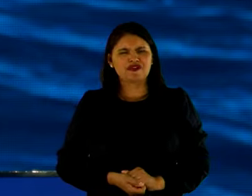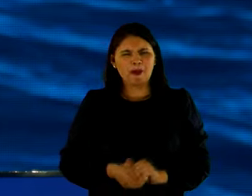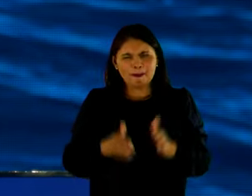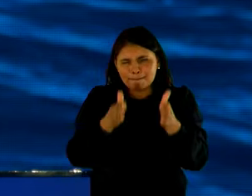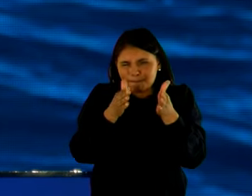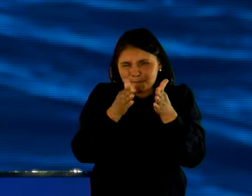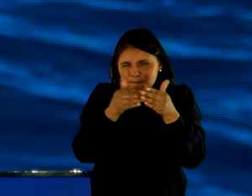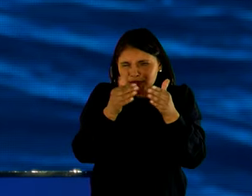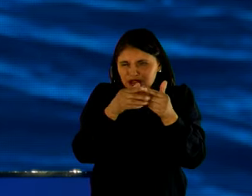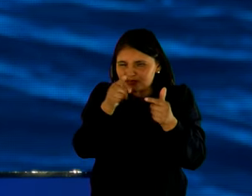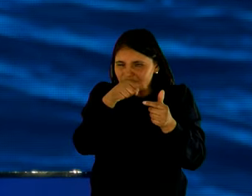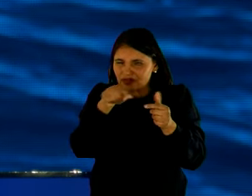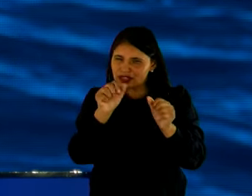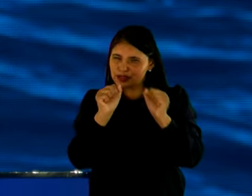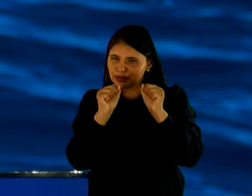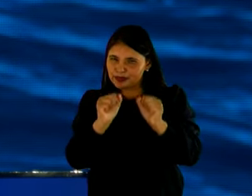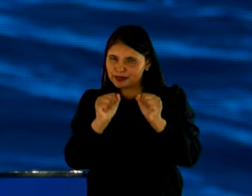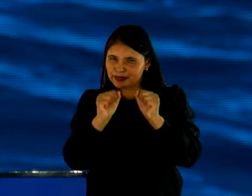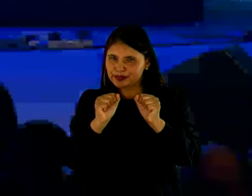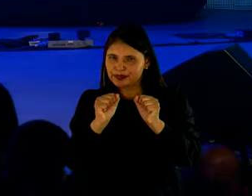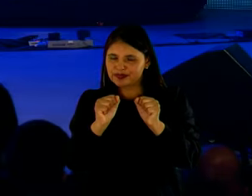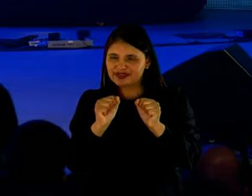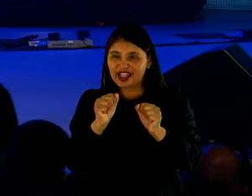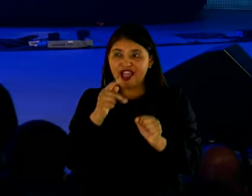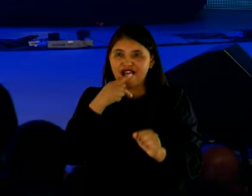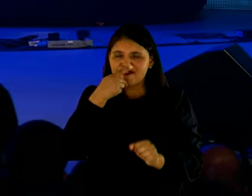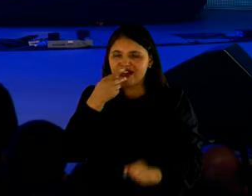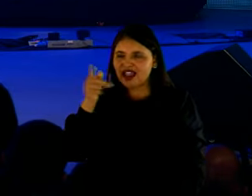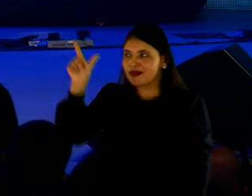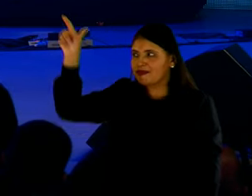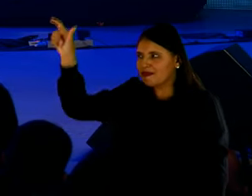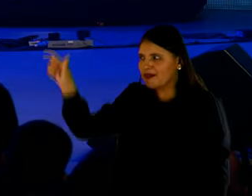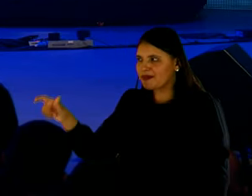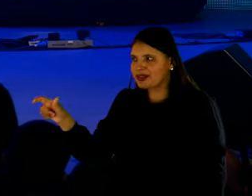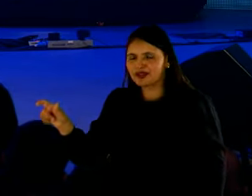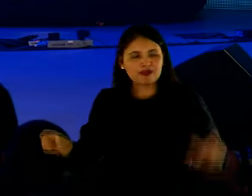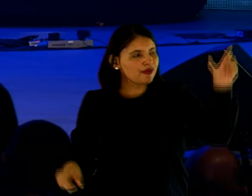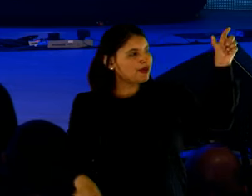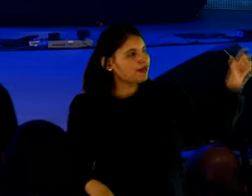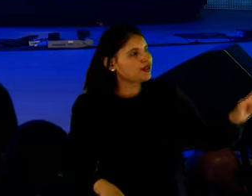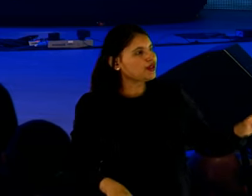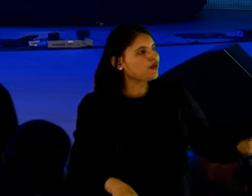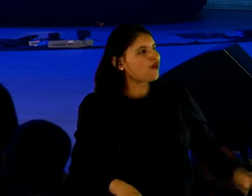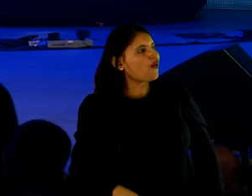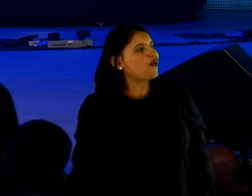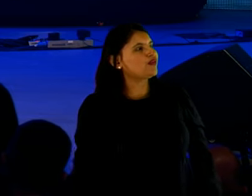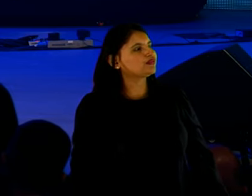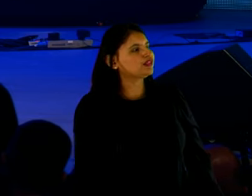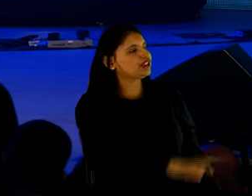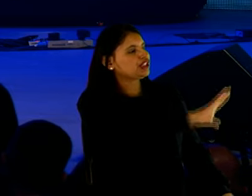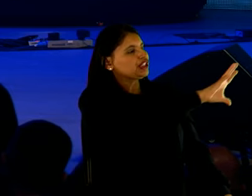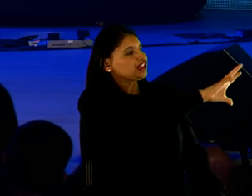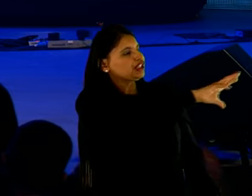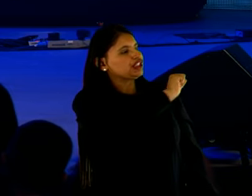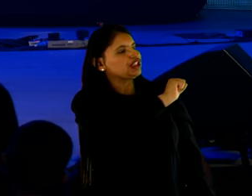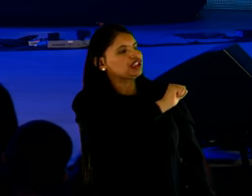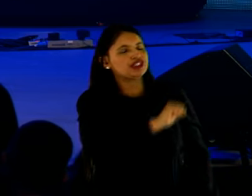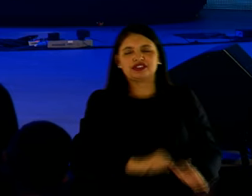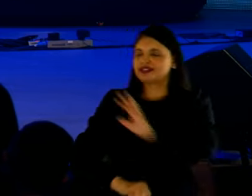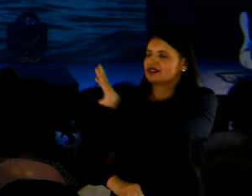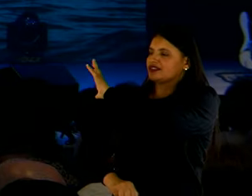isso não, mas fala para alguém que tá do seu lado assim: "Jogue o seu Jonas ao mar".